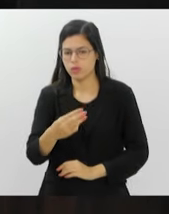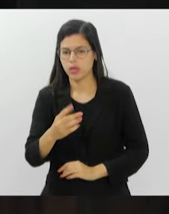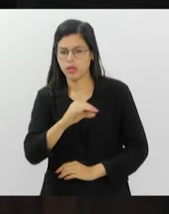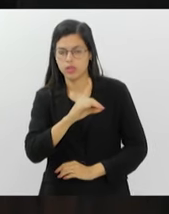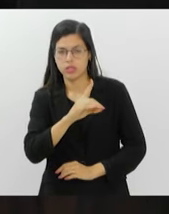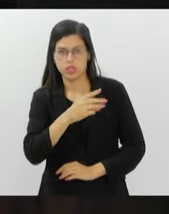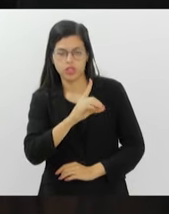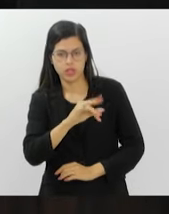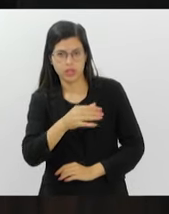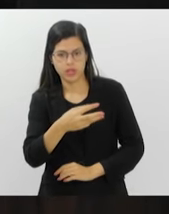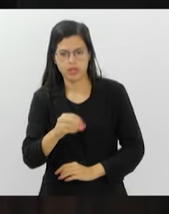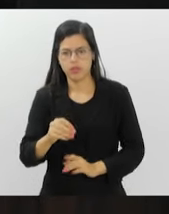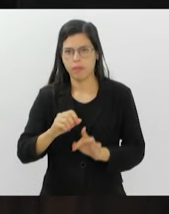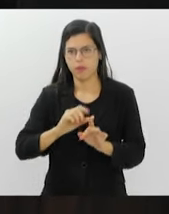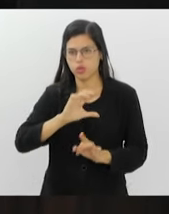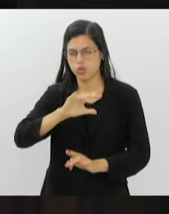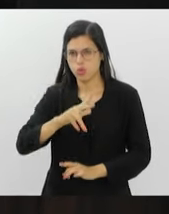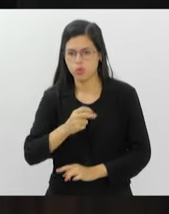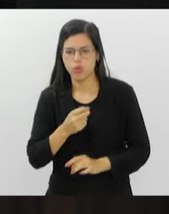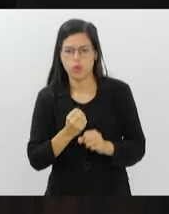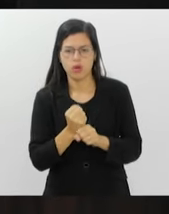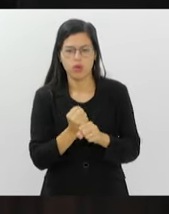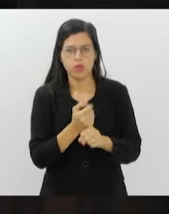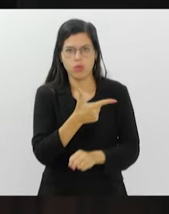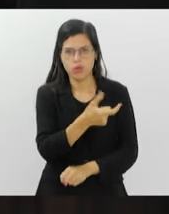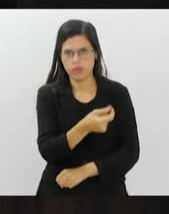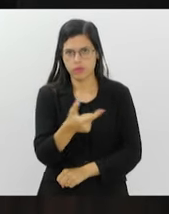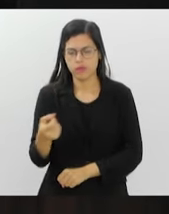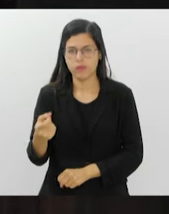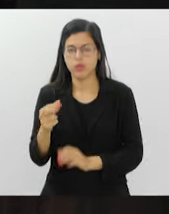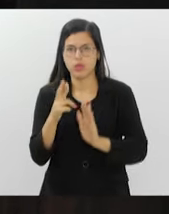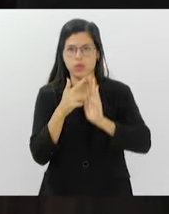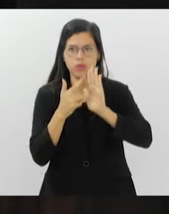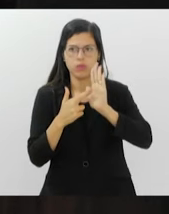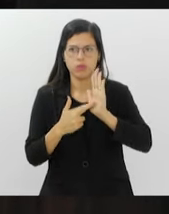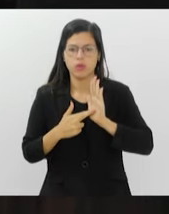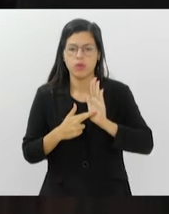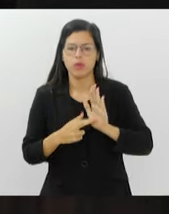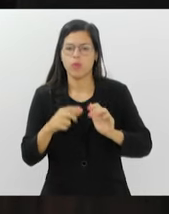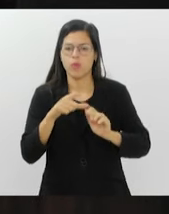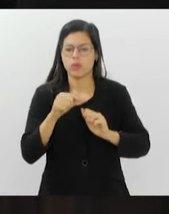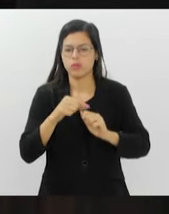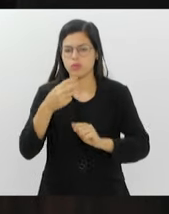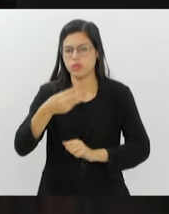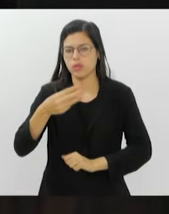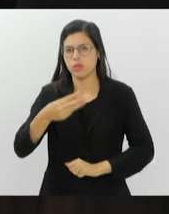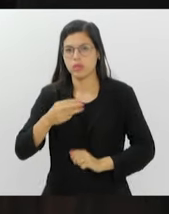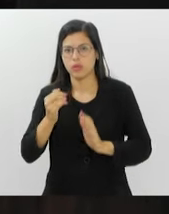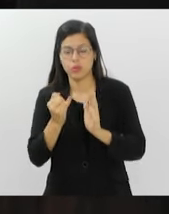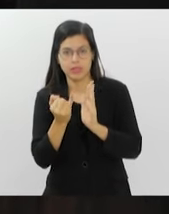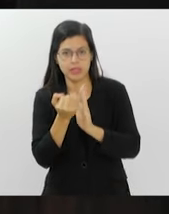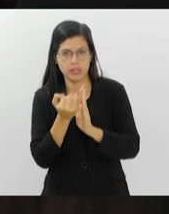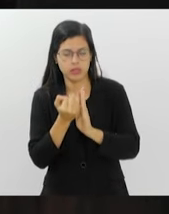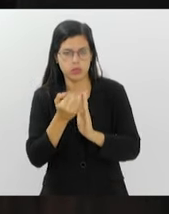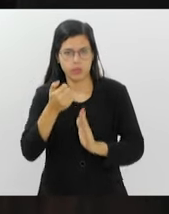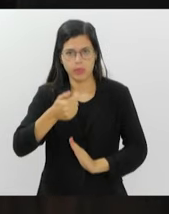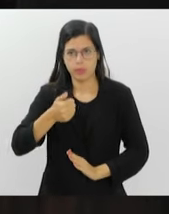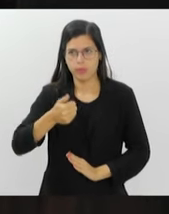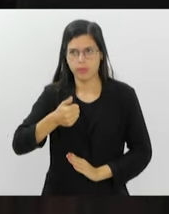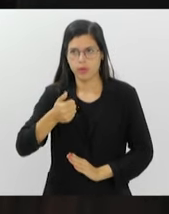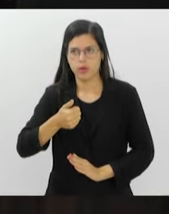julho de 2020 que regulamenta em âmbito estadual o artigo 3º do inciso primo